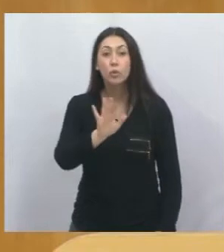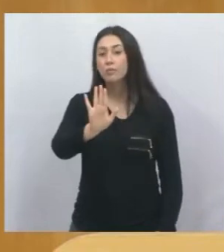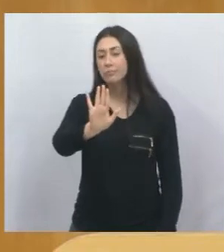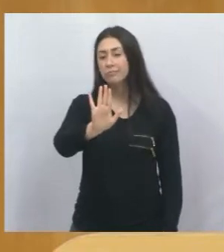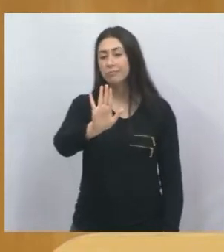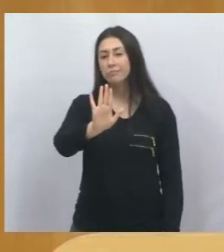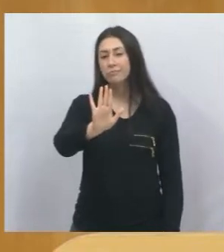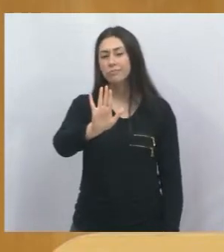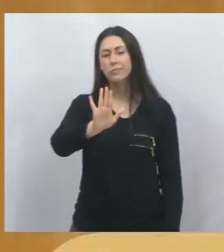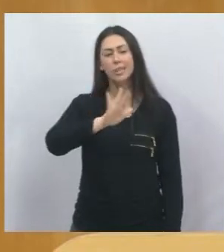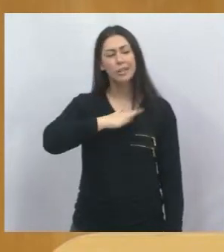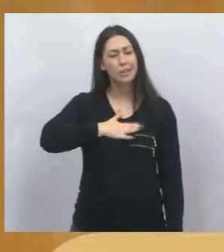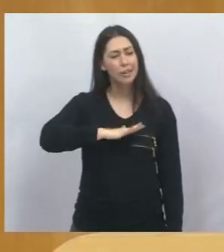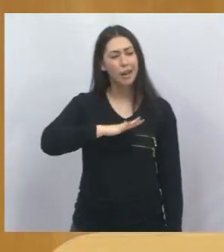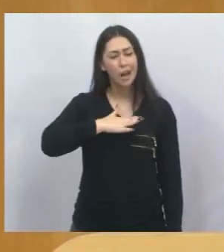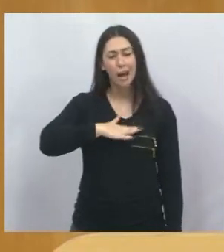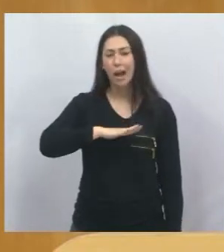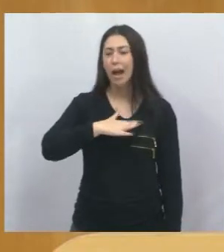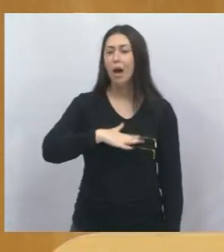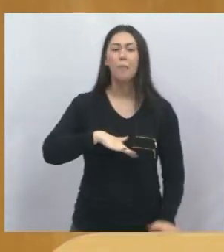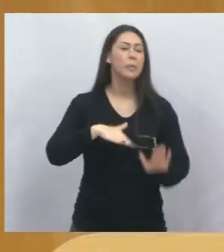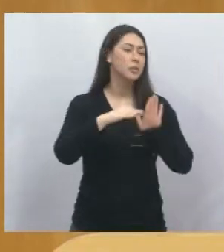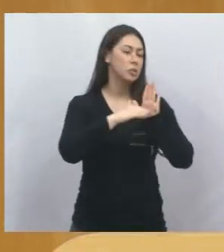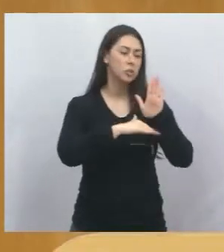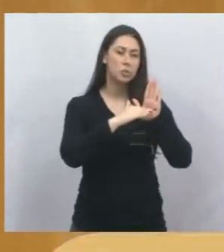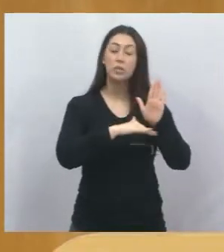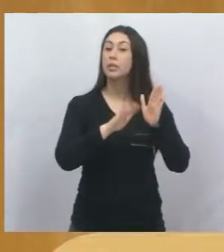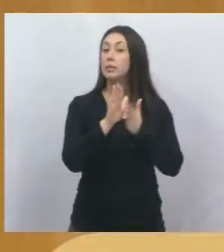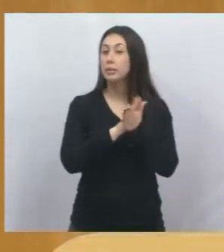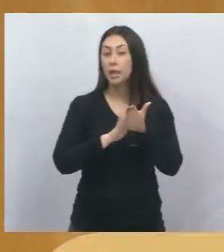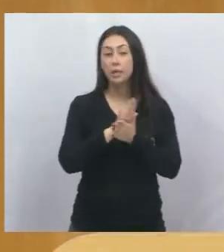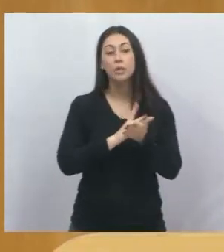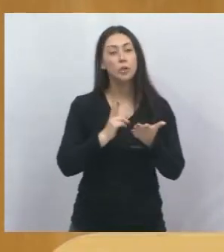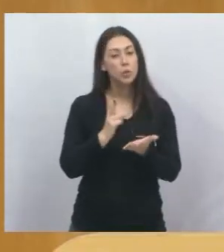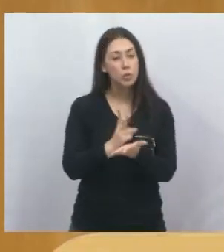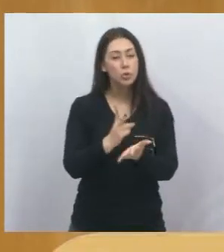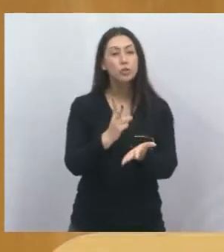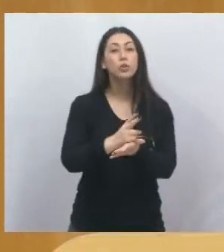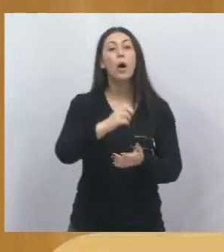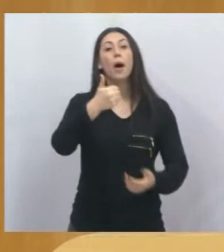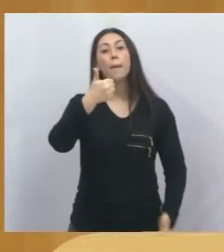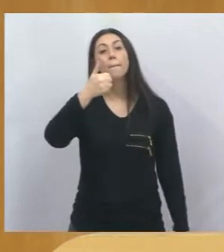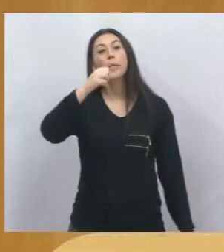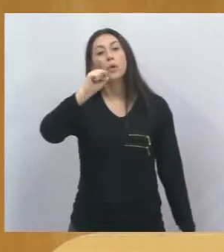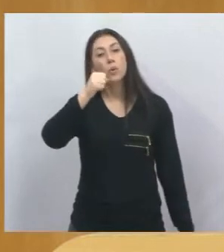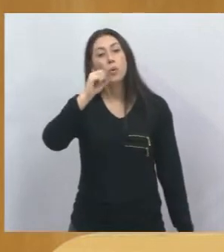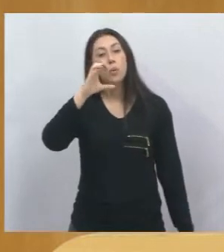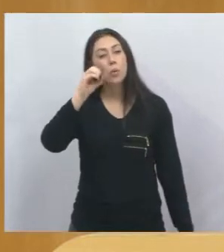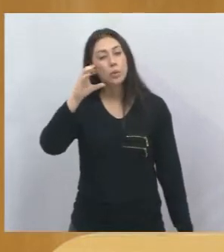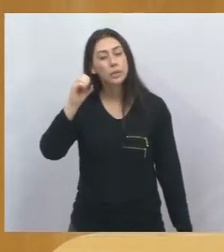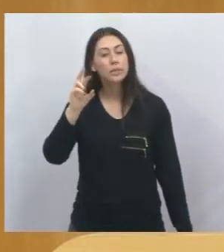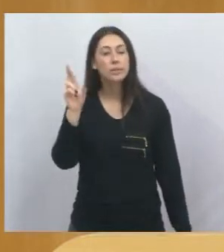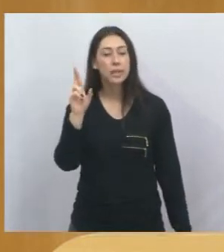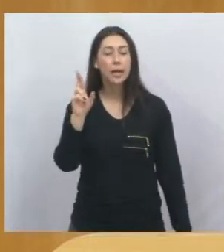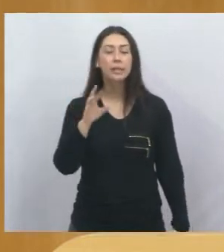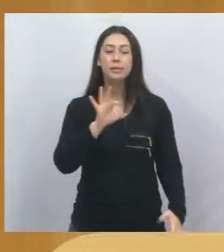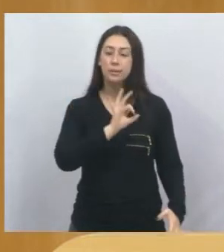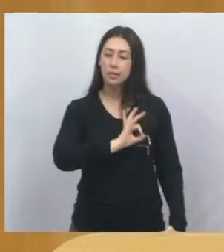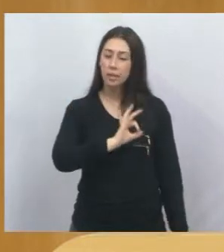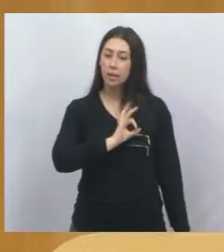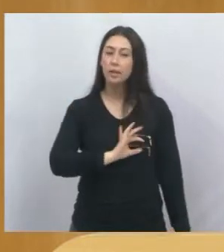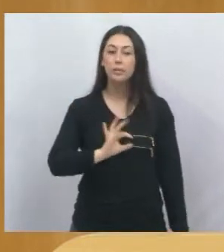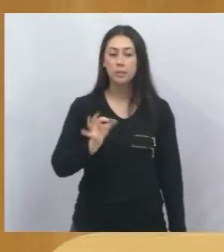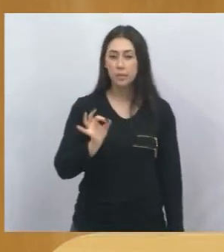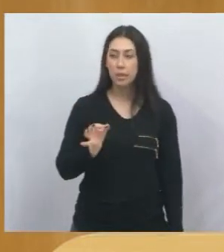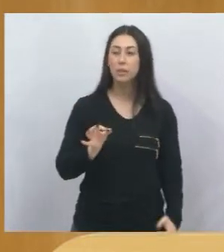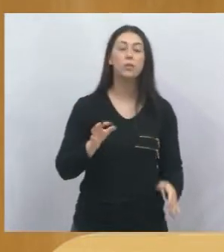sogrinho, do senhor não será descontado os 14%, o senhor vai continuar ganhando seus R$ 1.800 na íntegra. E a todos os